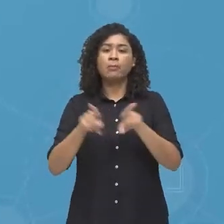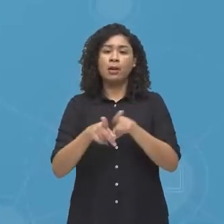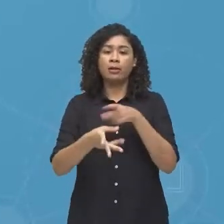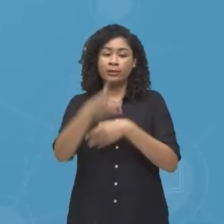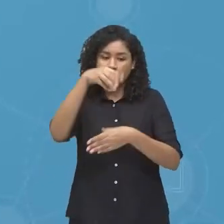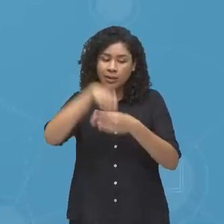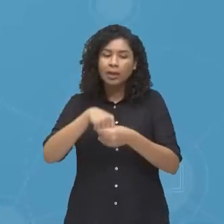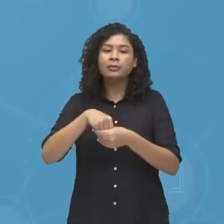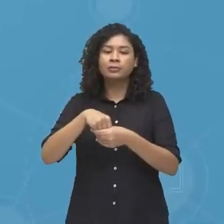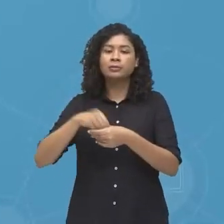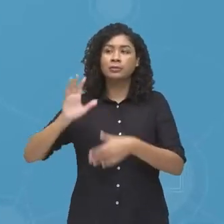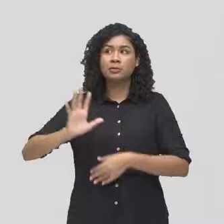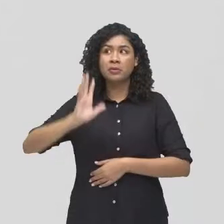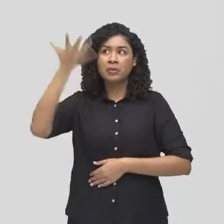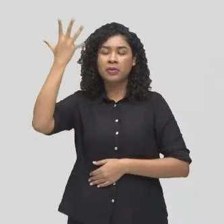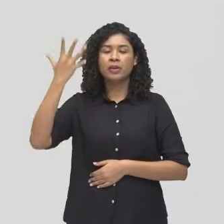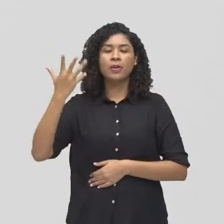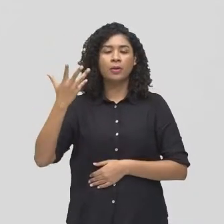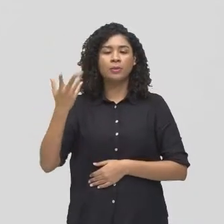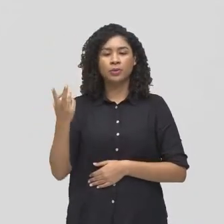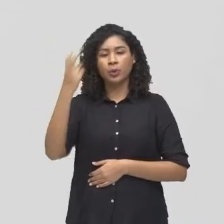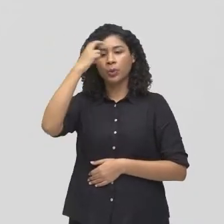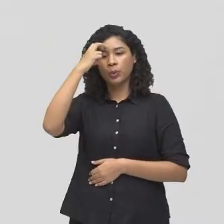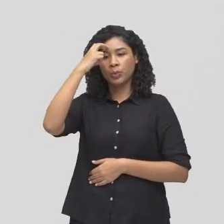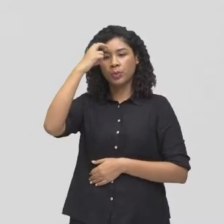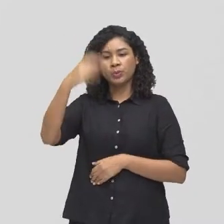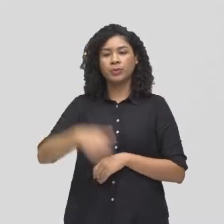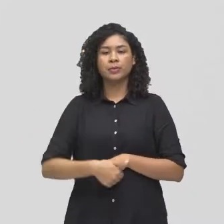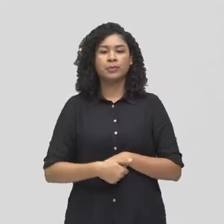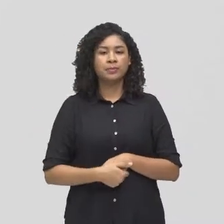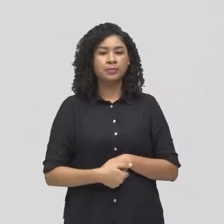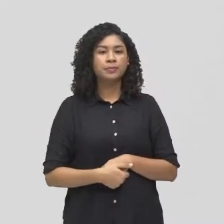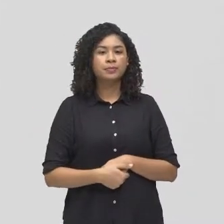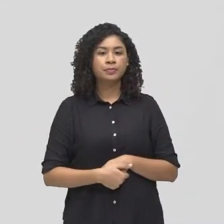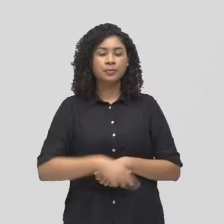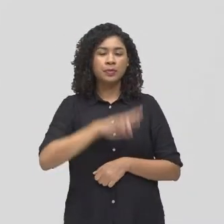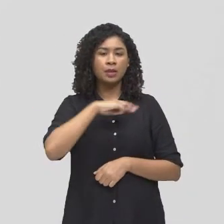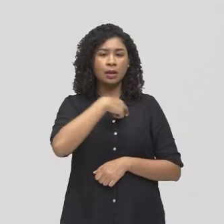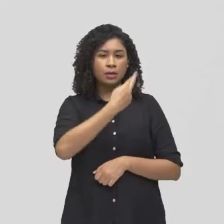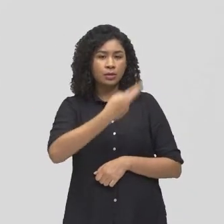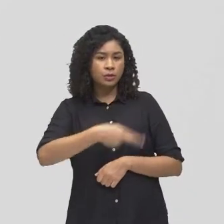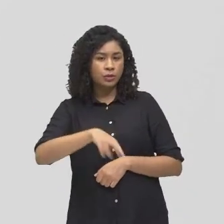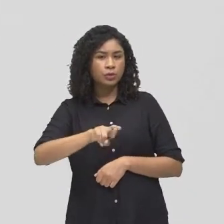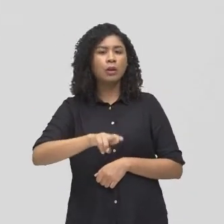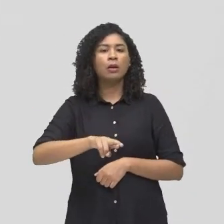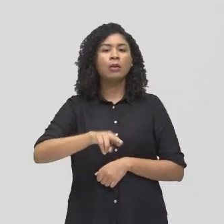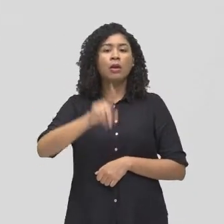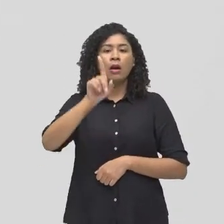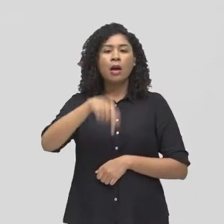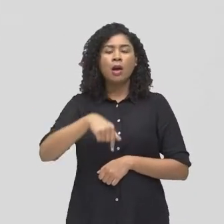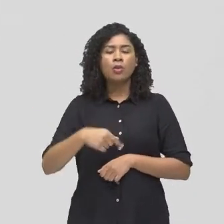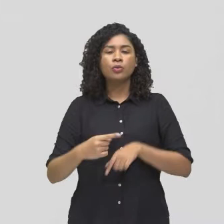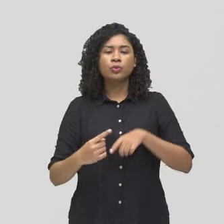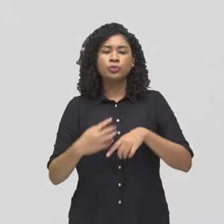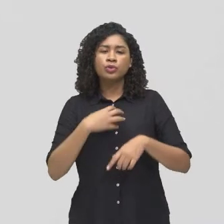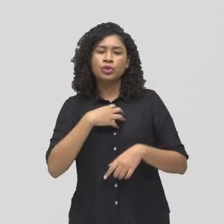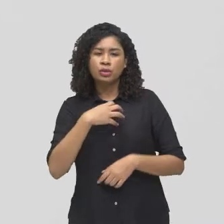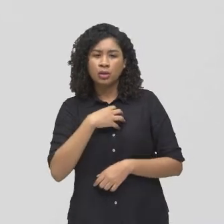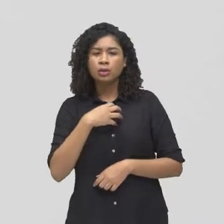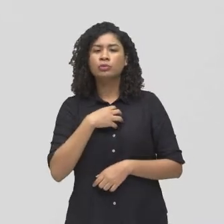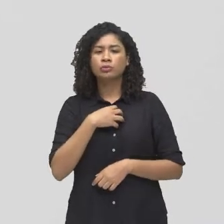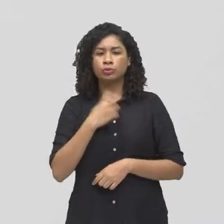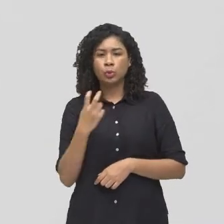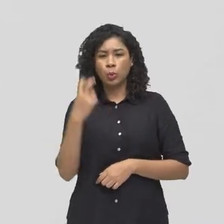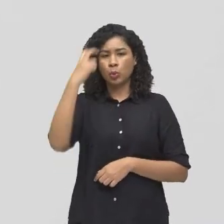vai estar no próximo slide. A religião é uma forma de cultura, pois ela reflete a maneira